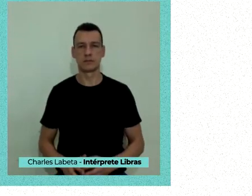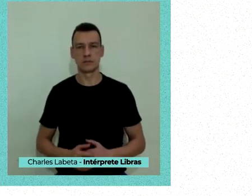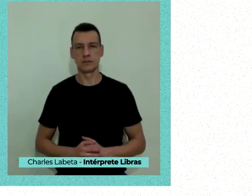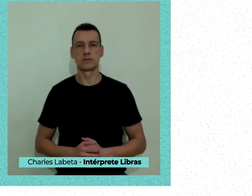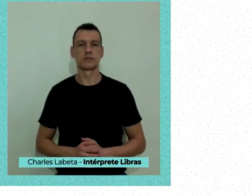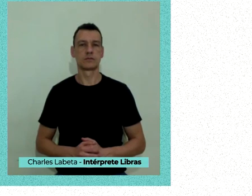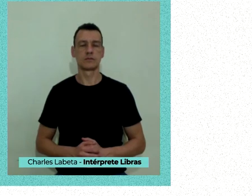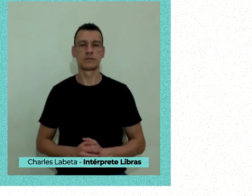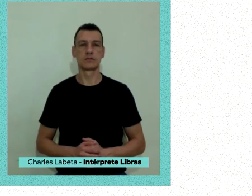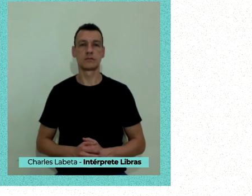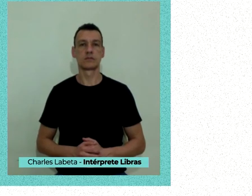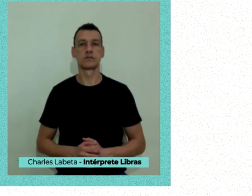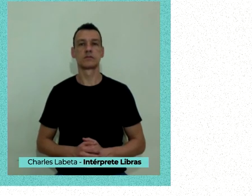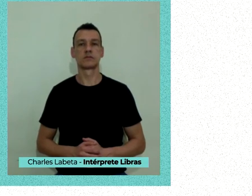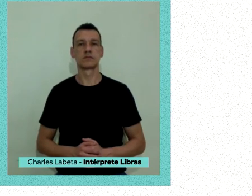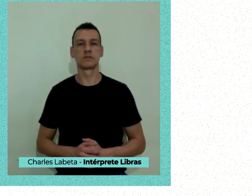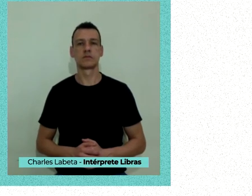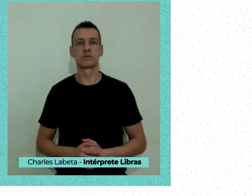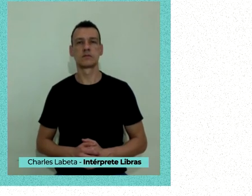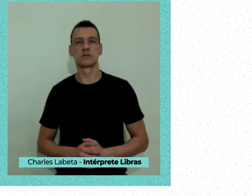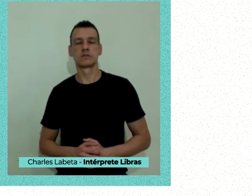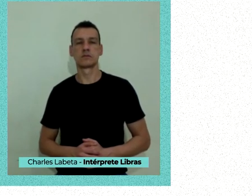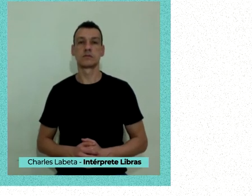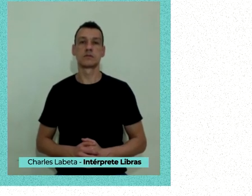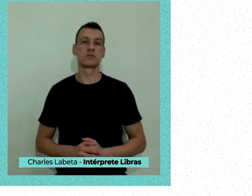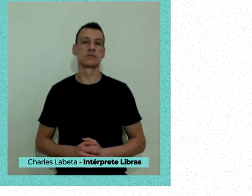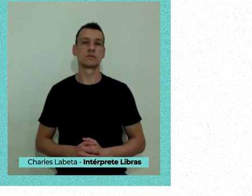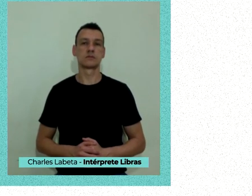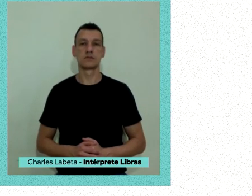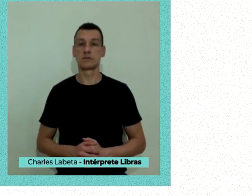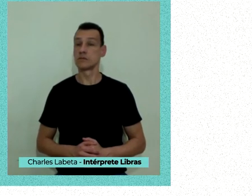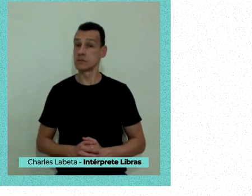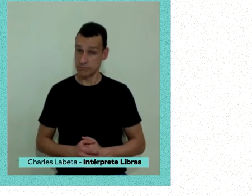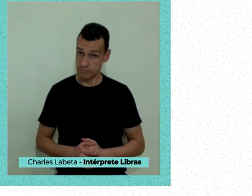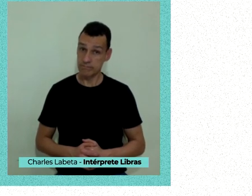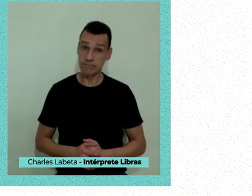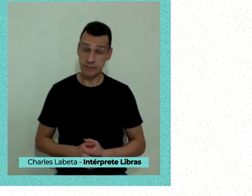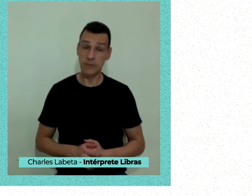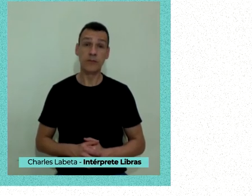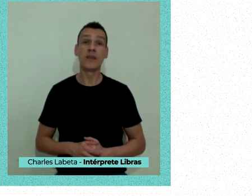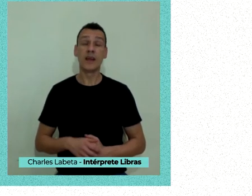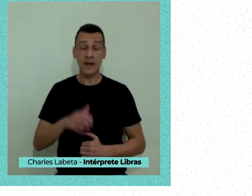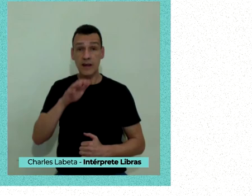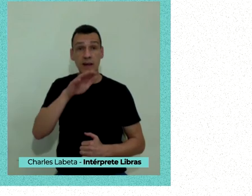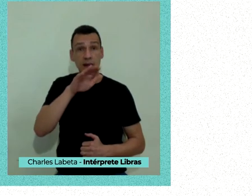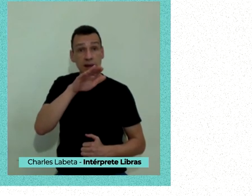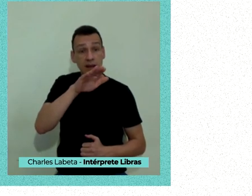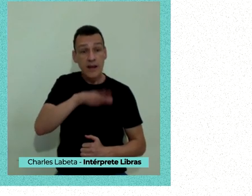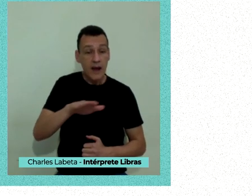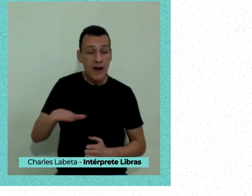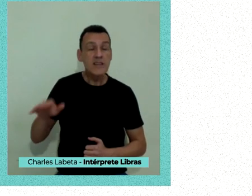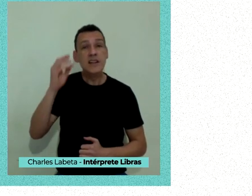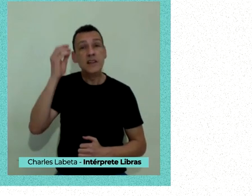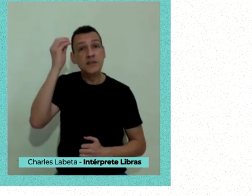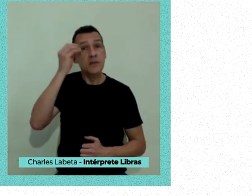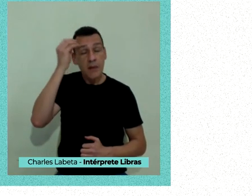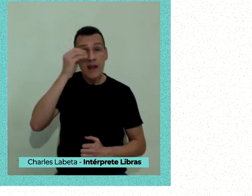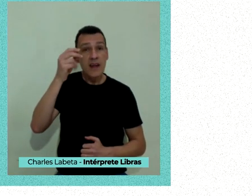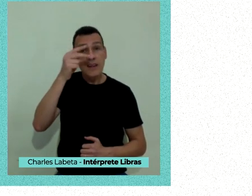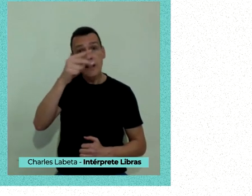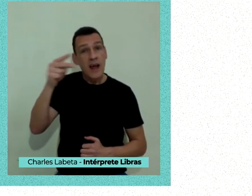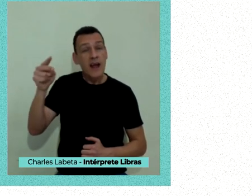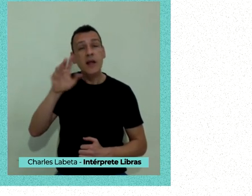É impossível a gente pensar sobre a experiência das crianças sem as próprias crianças, não é? Tomo